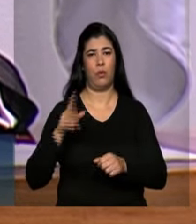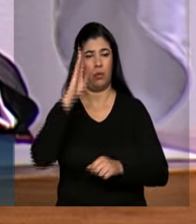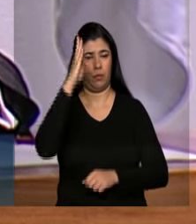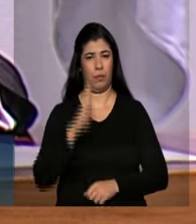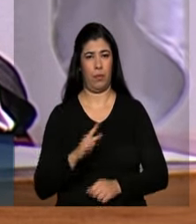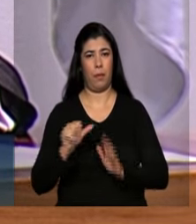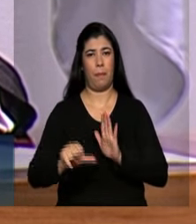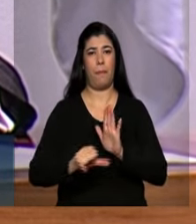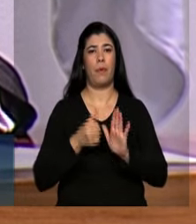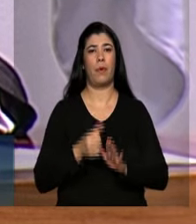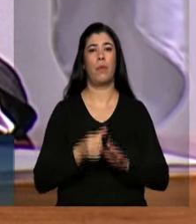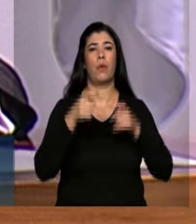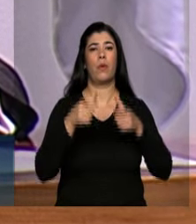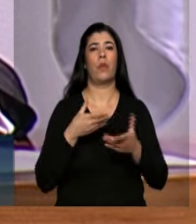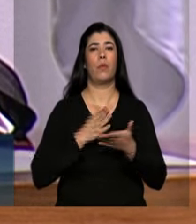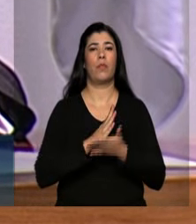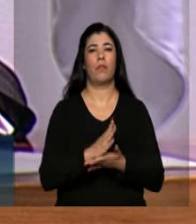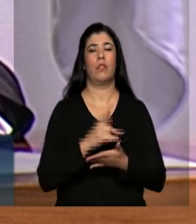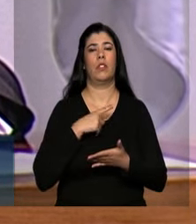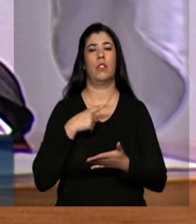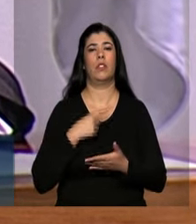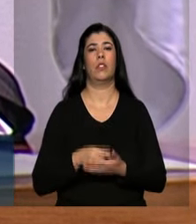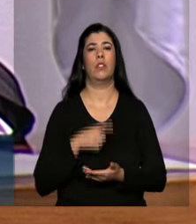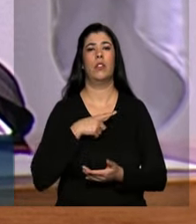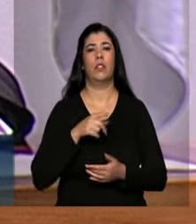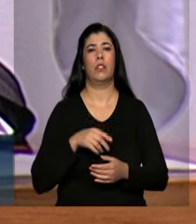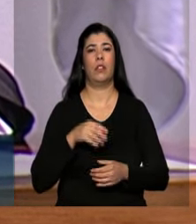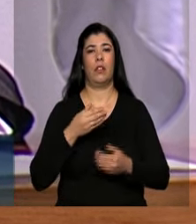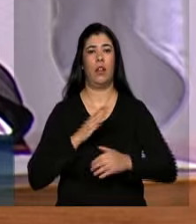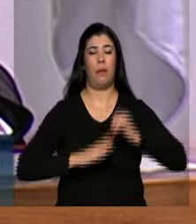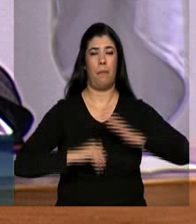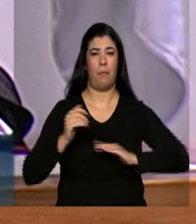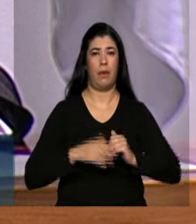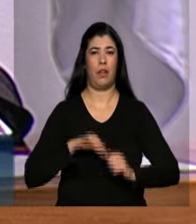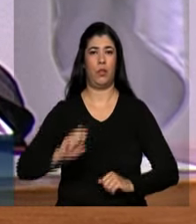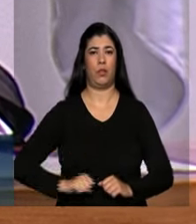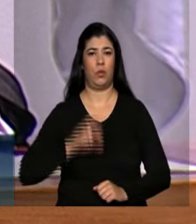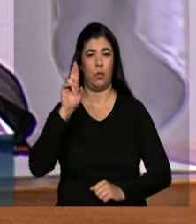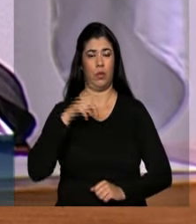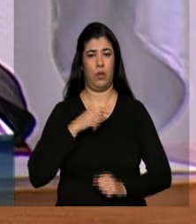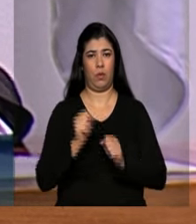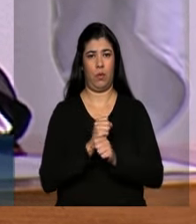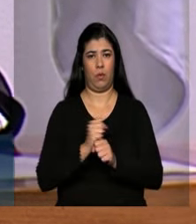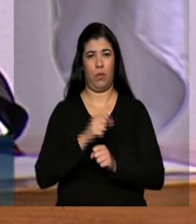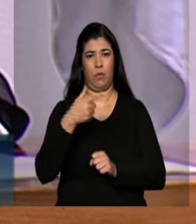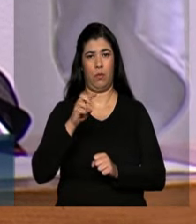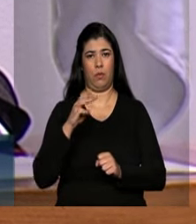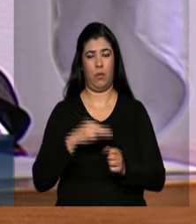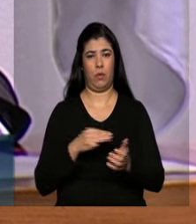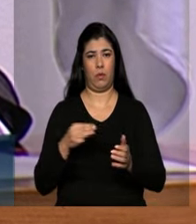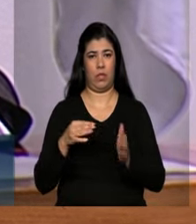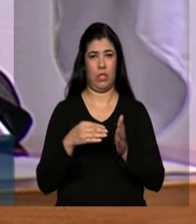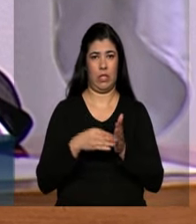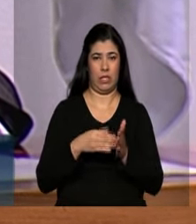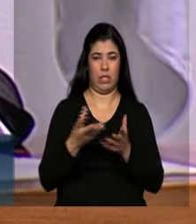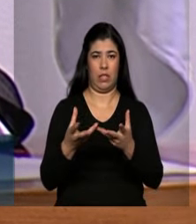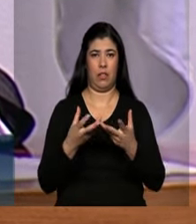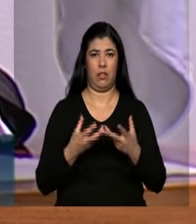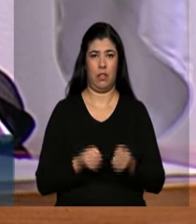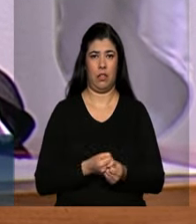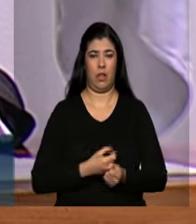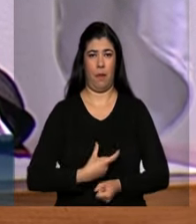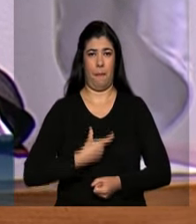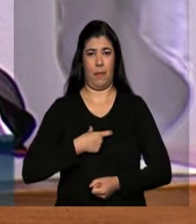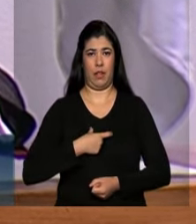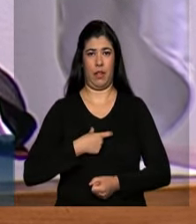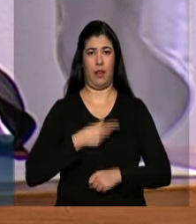primeiro lugar no concurso de admissão à carreira de diplomata de 2013, recebe o prêmio Lafayette de Carvalho e Silva, medalha de prata,